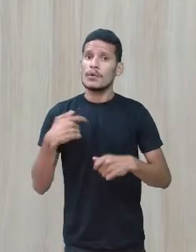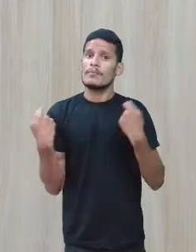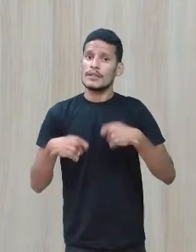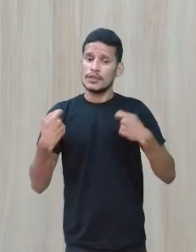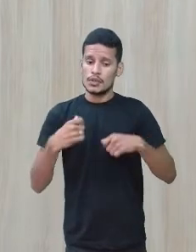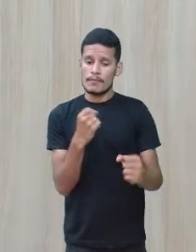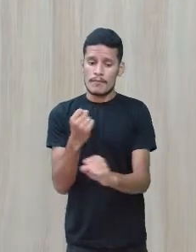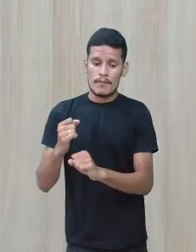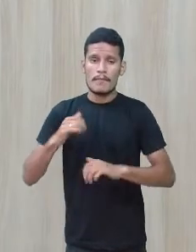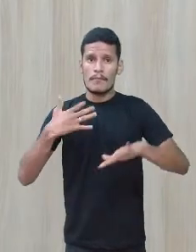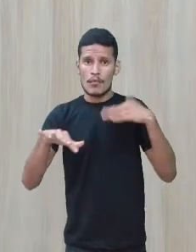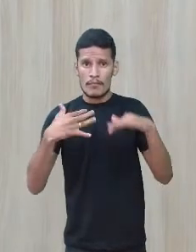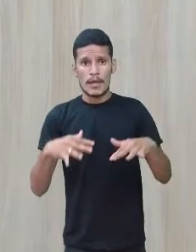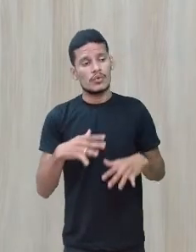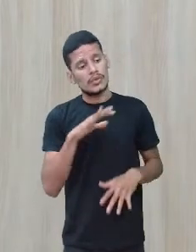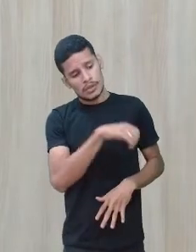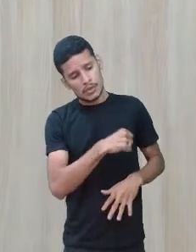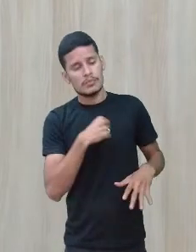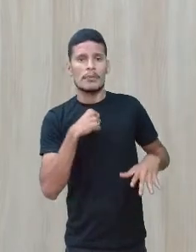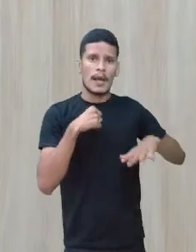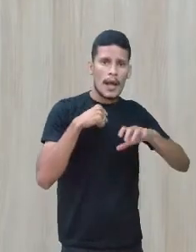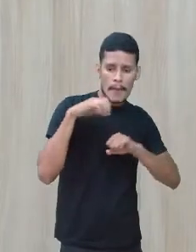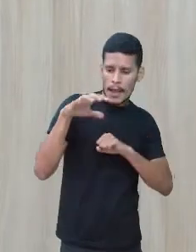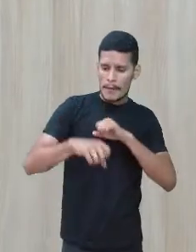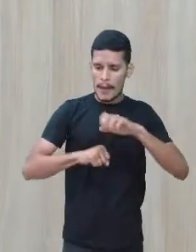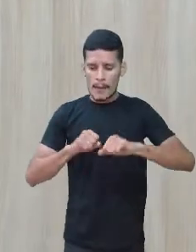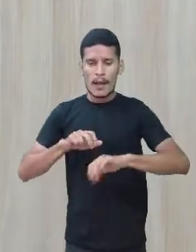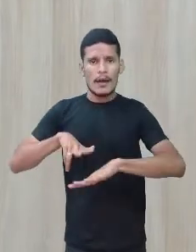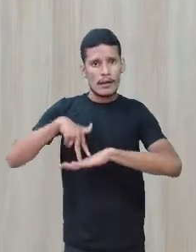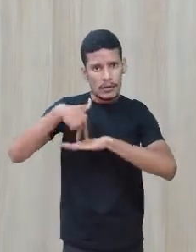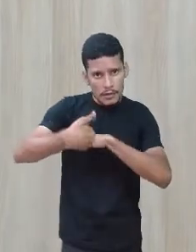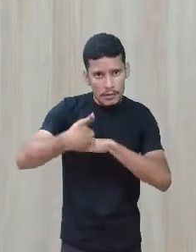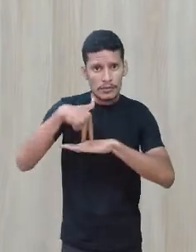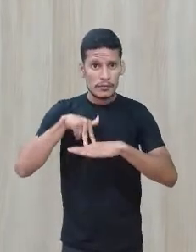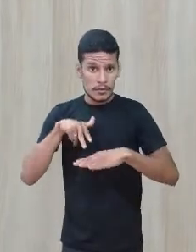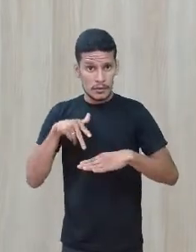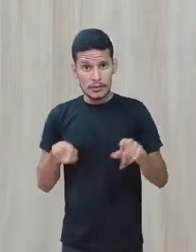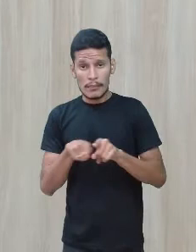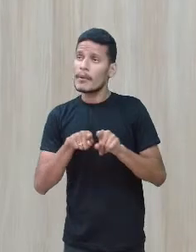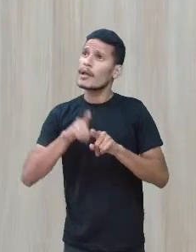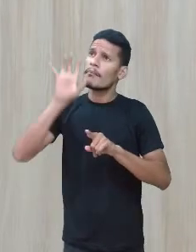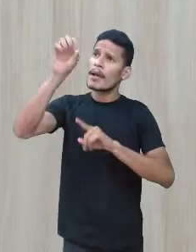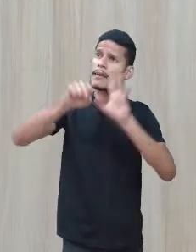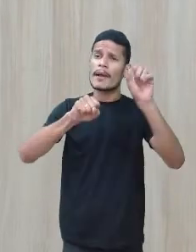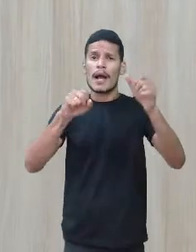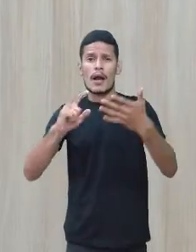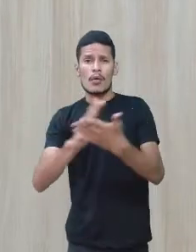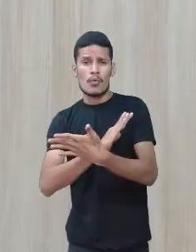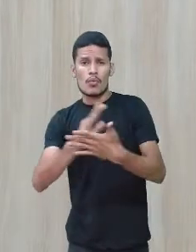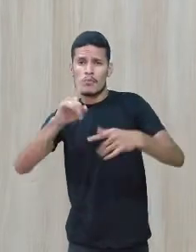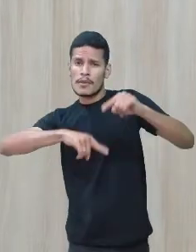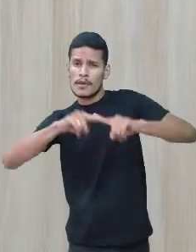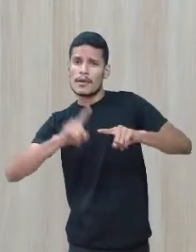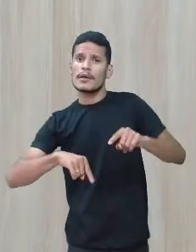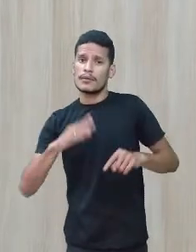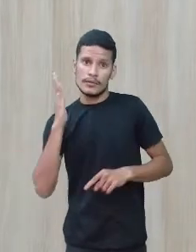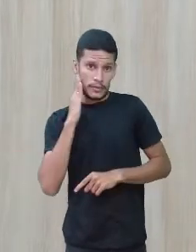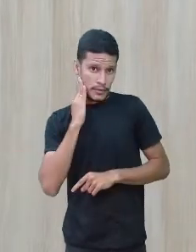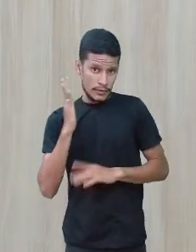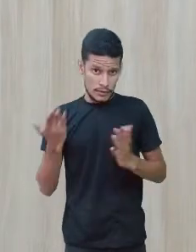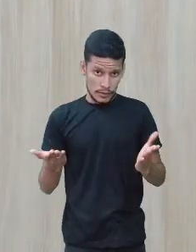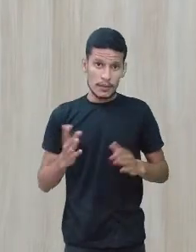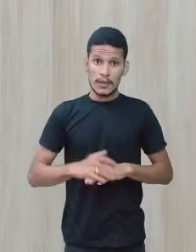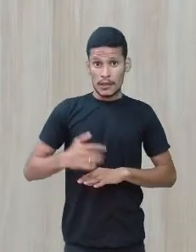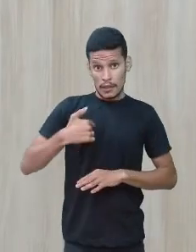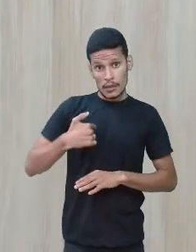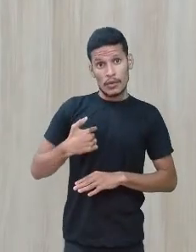movimento, né? A vassoura está lá, eu preciso abaixar, eu preciso alcançar algum móvel para poder tirar poeira e por aí vai. Então,